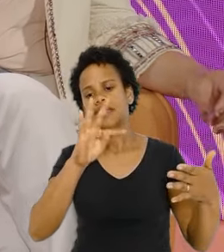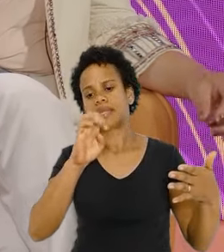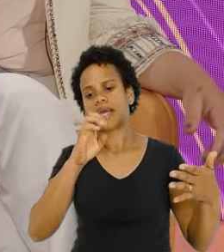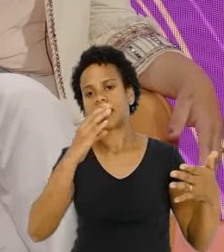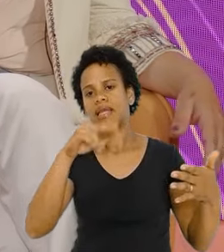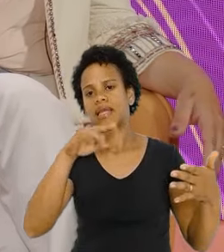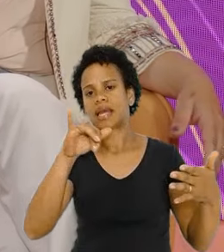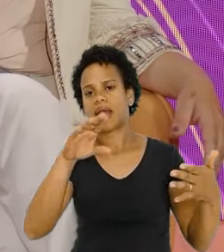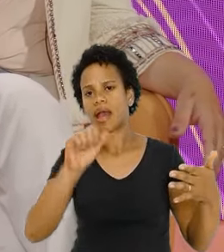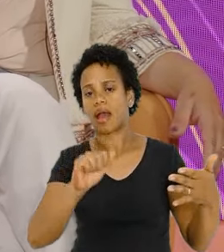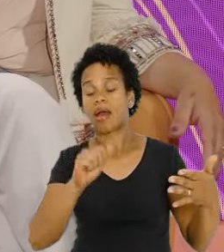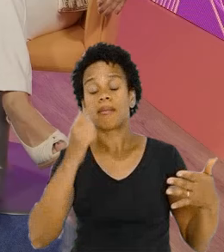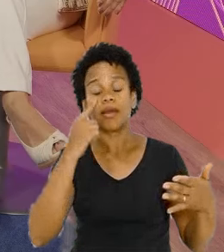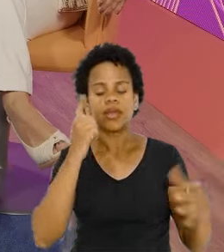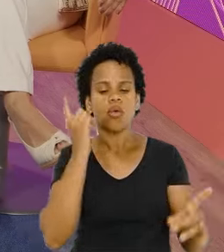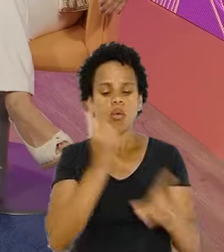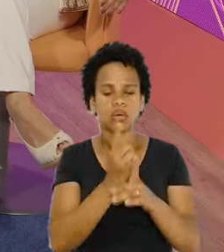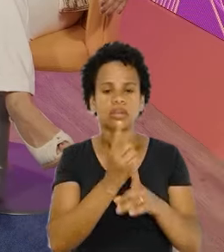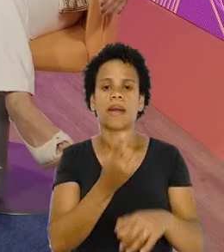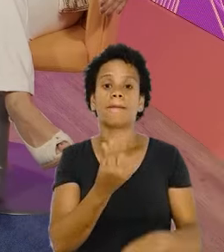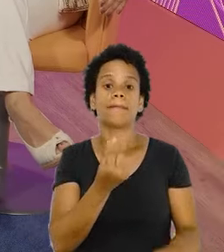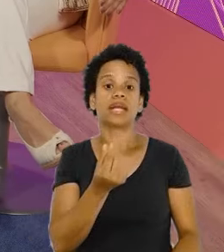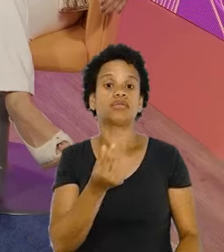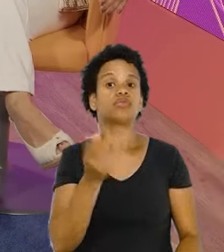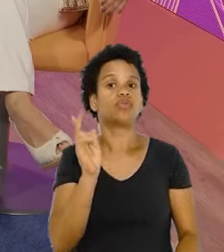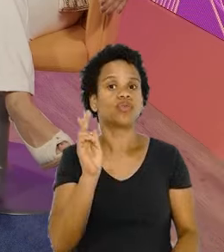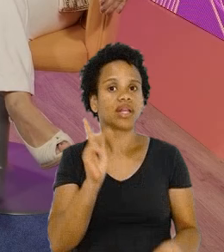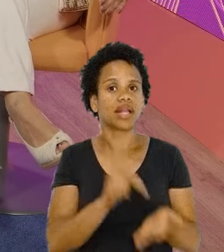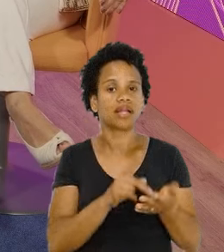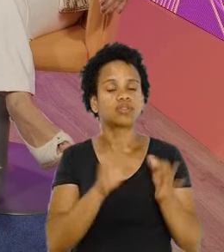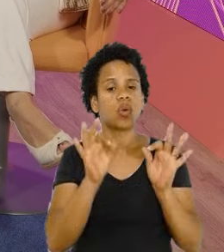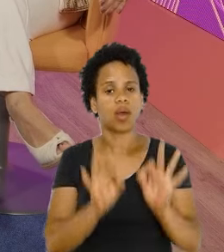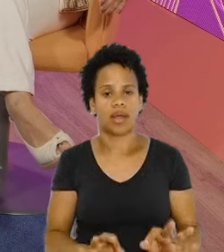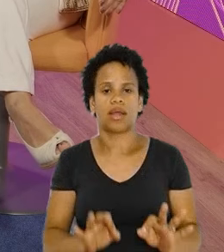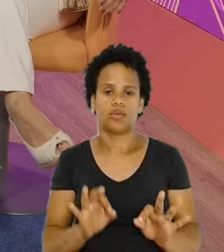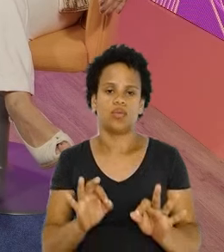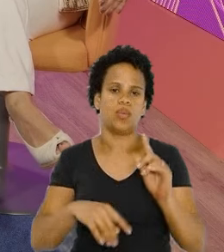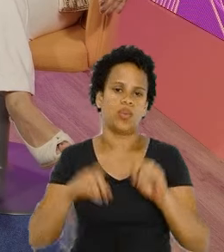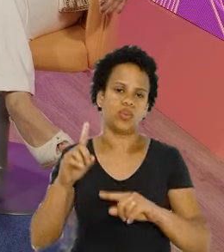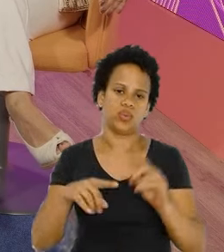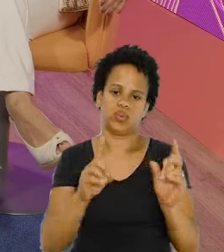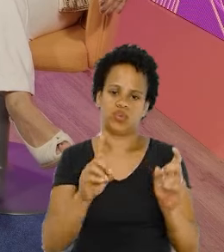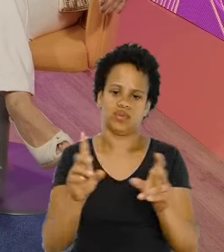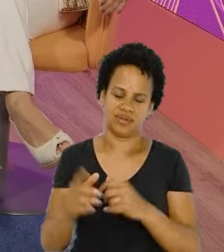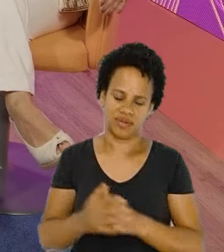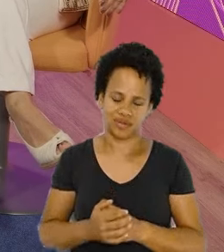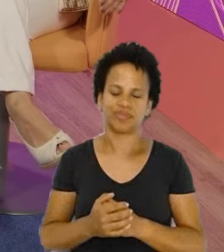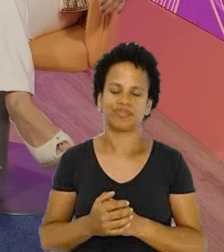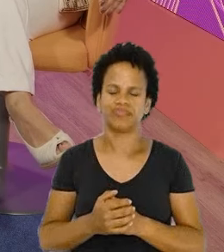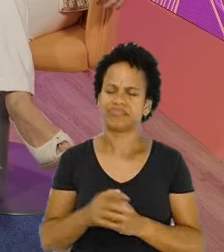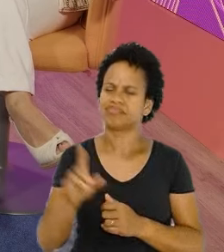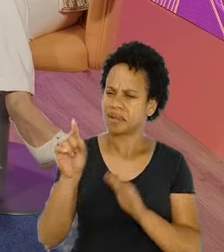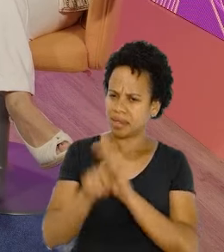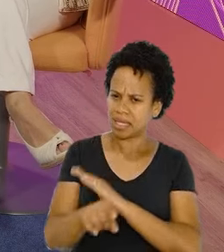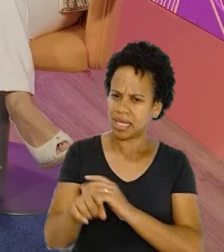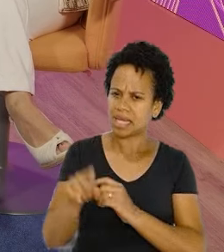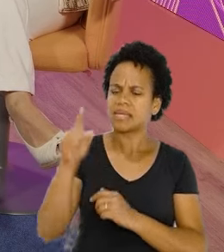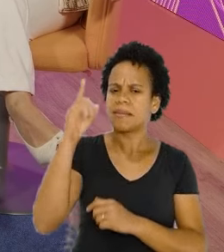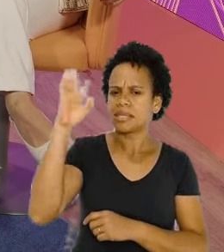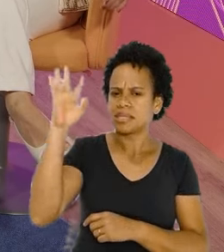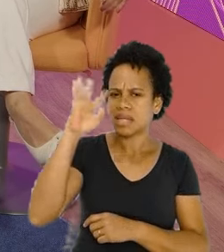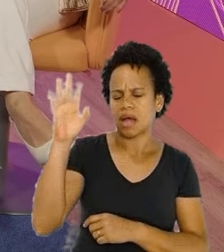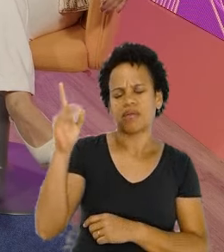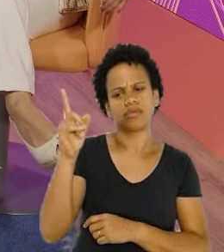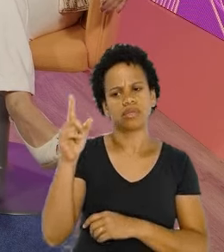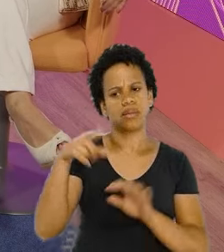chegar realmente no preço correto do seu produto e aí deixa eu te falar uma coisa você imaginava que empreendendo